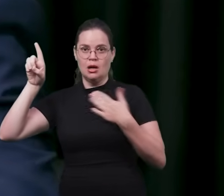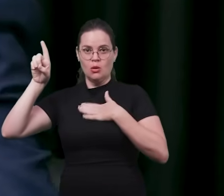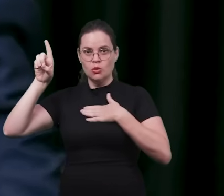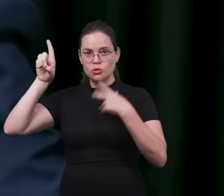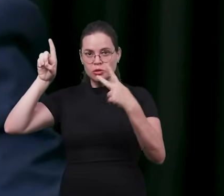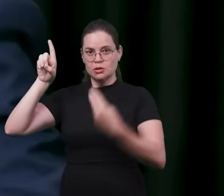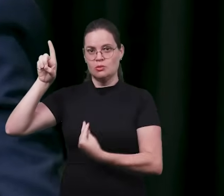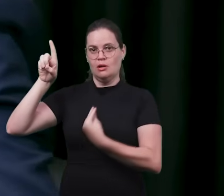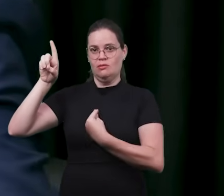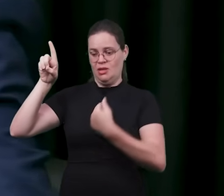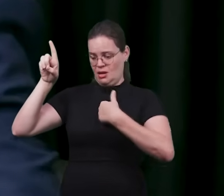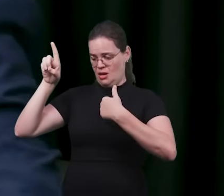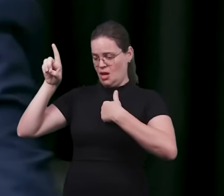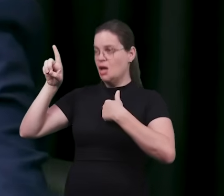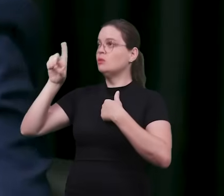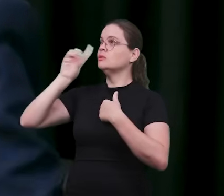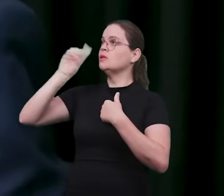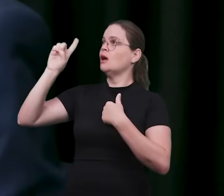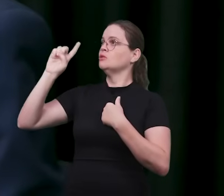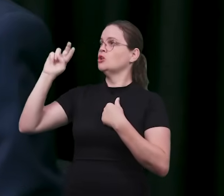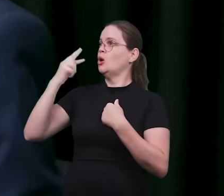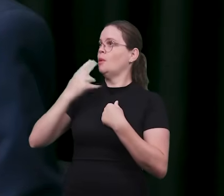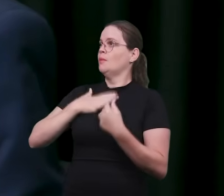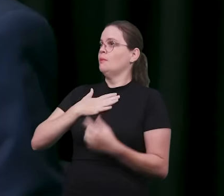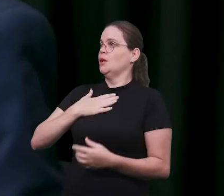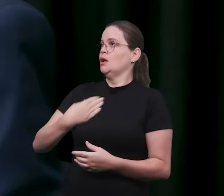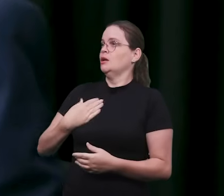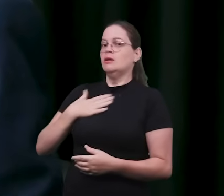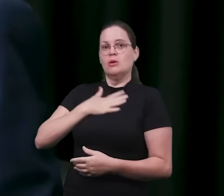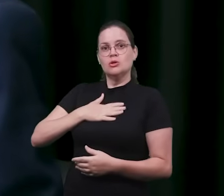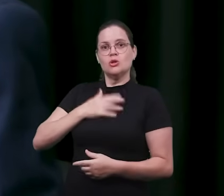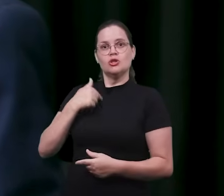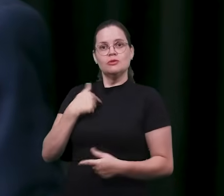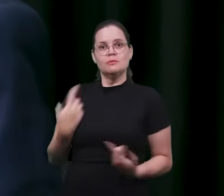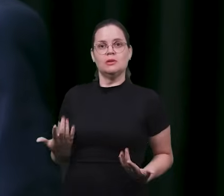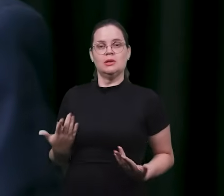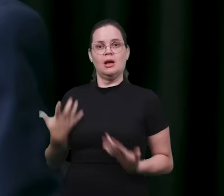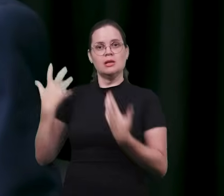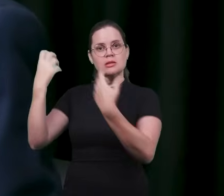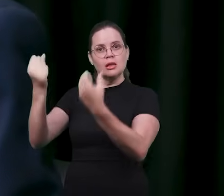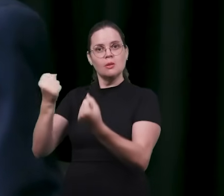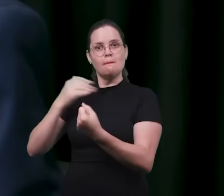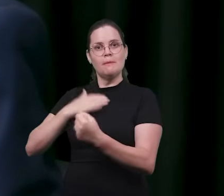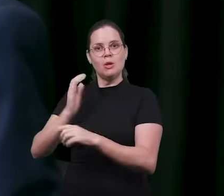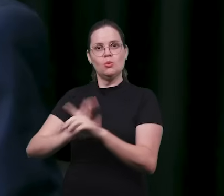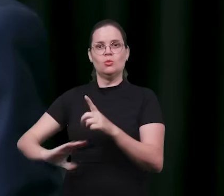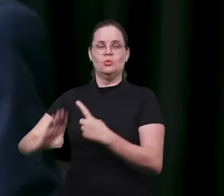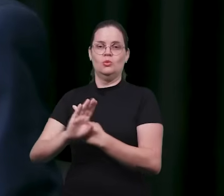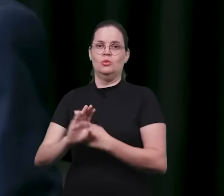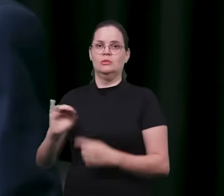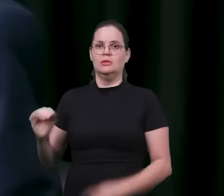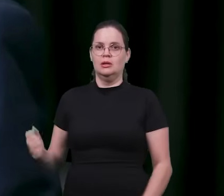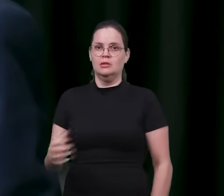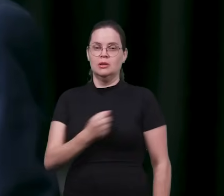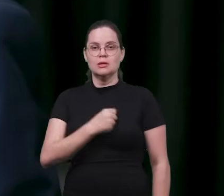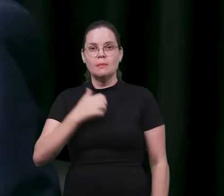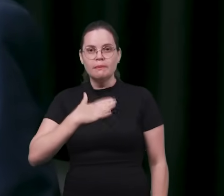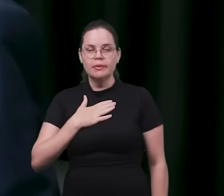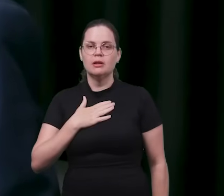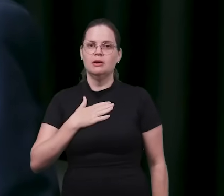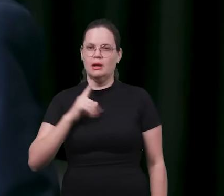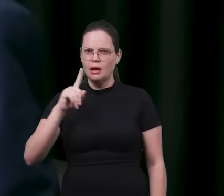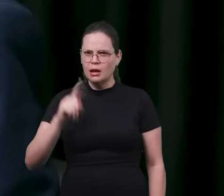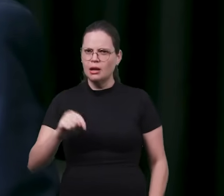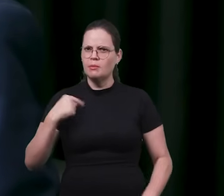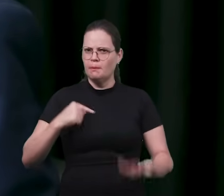um culto de gratidão e de adoração a Ele pelo que Ele tem feito, né? Então essa que é